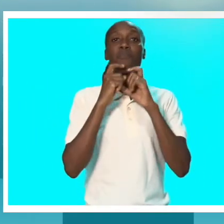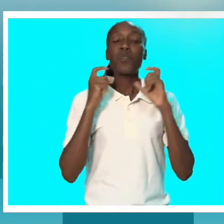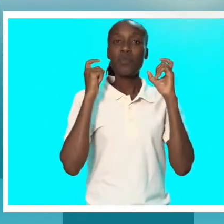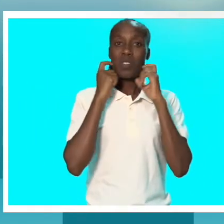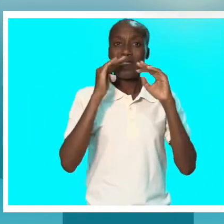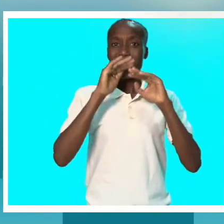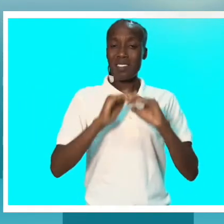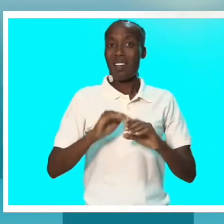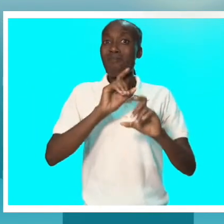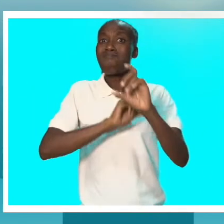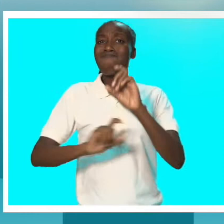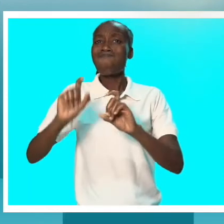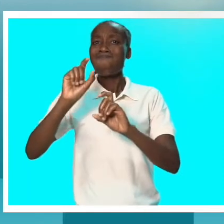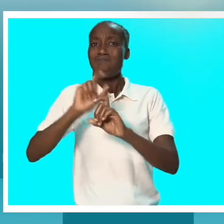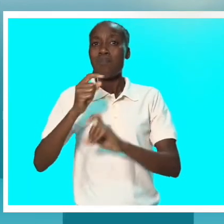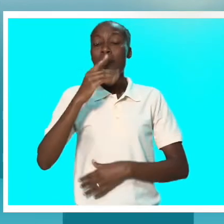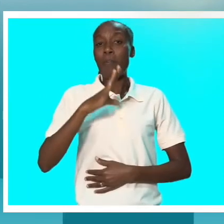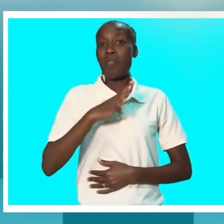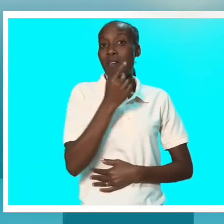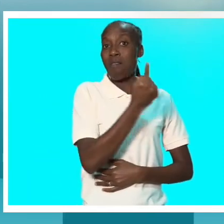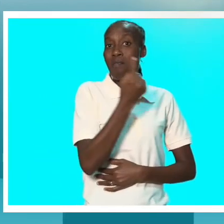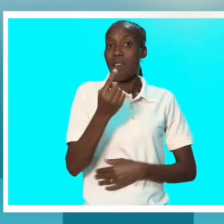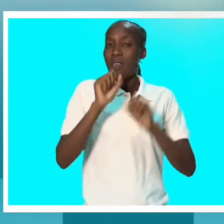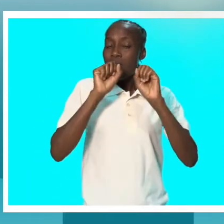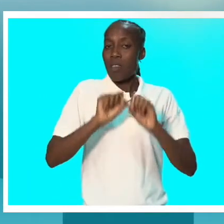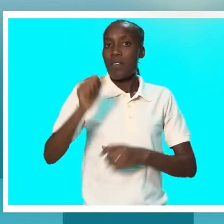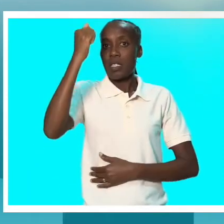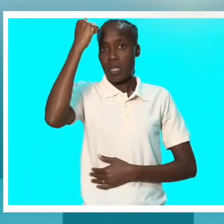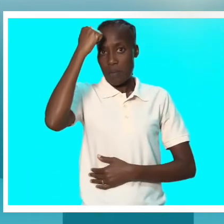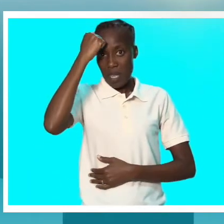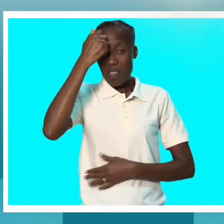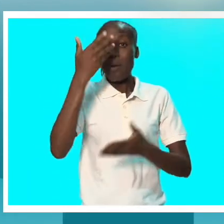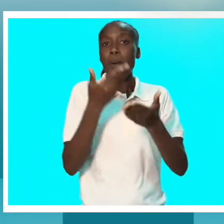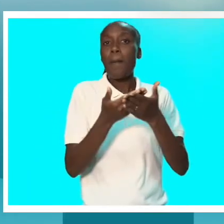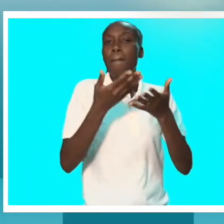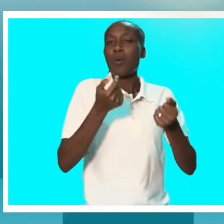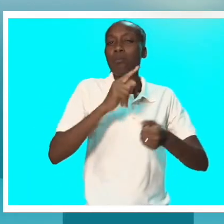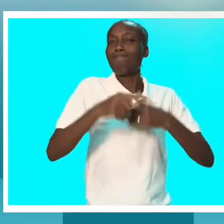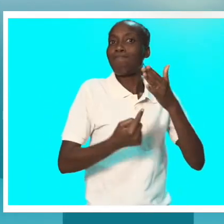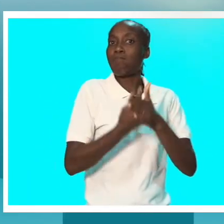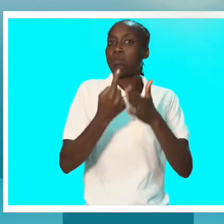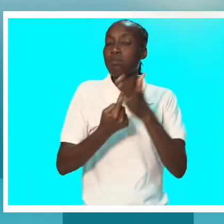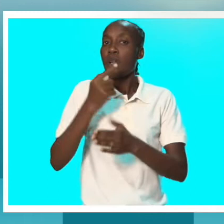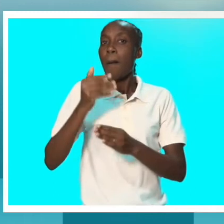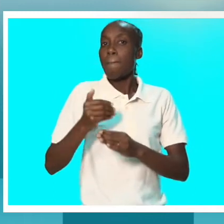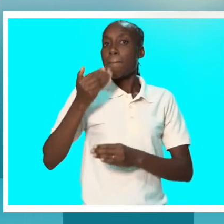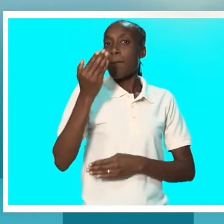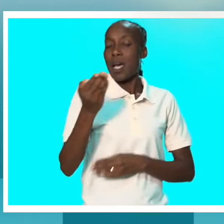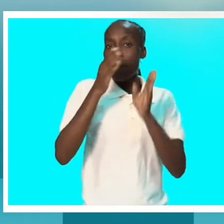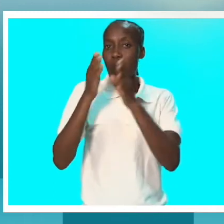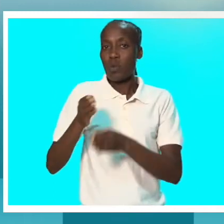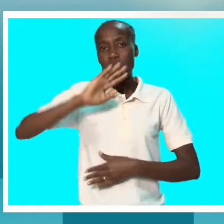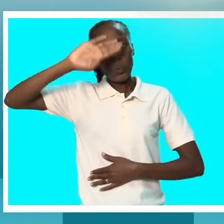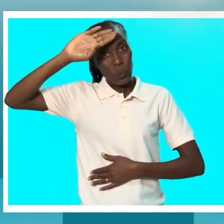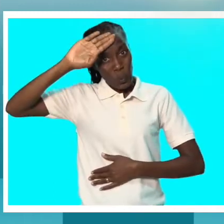Moçambique em particular, está a aumentar. Cada um de nós deve conhecer os fatores de risco para